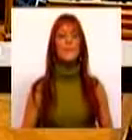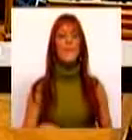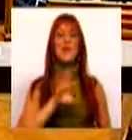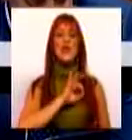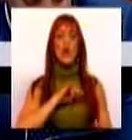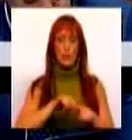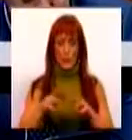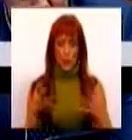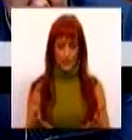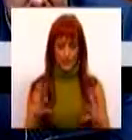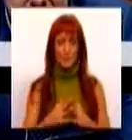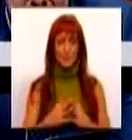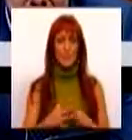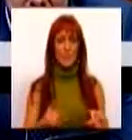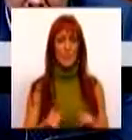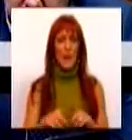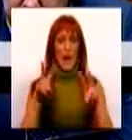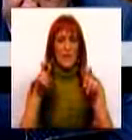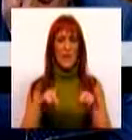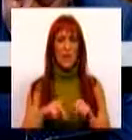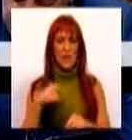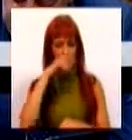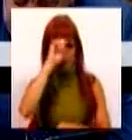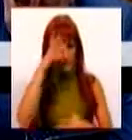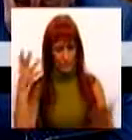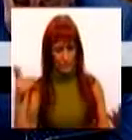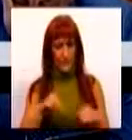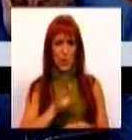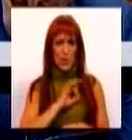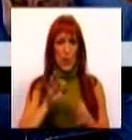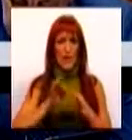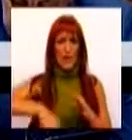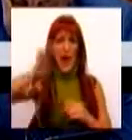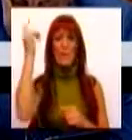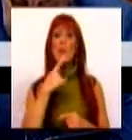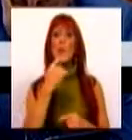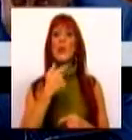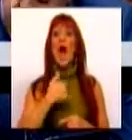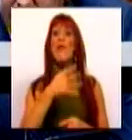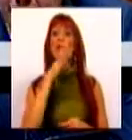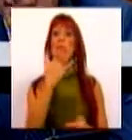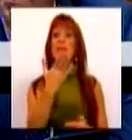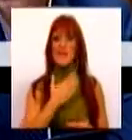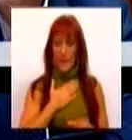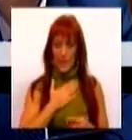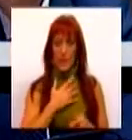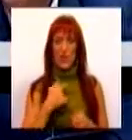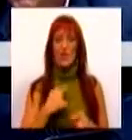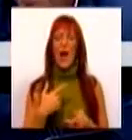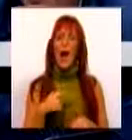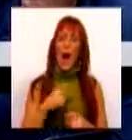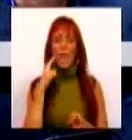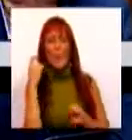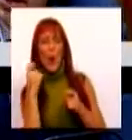Senhor deputado, como se vê em matéria de consideração, o senhor finalmente fez a pergunta que queria fazer e que andava